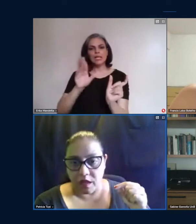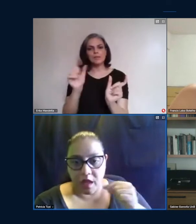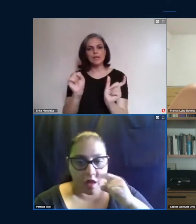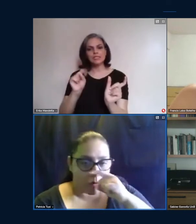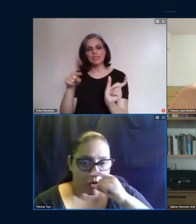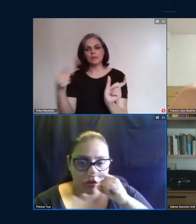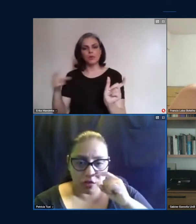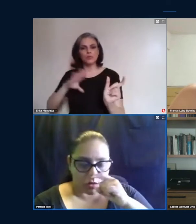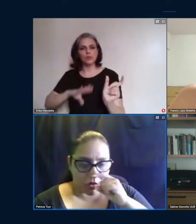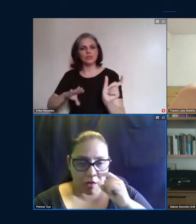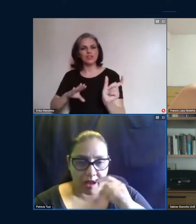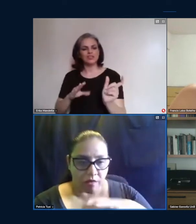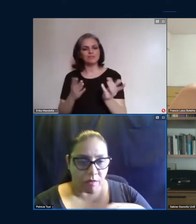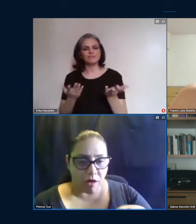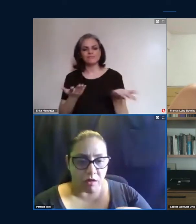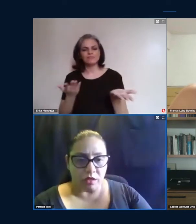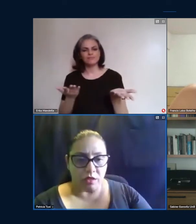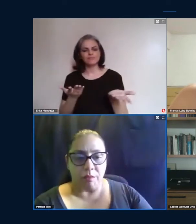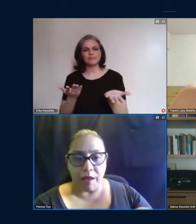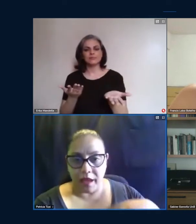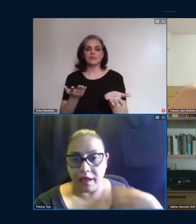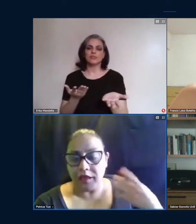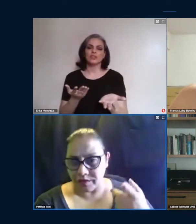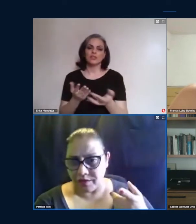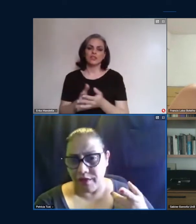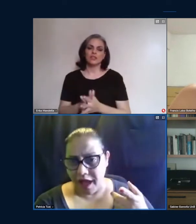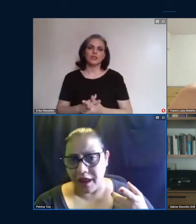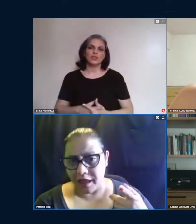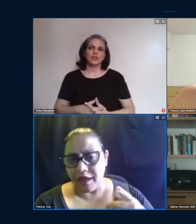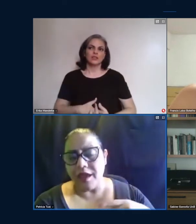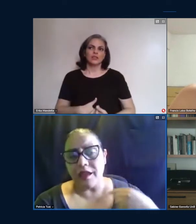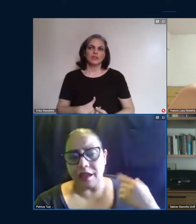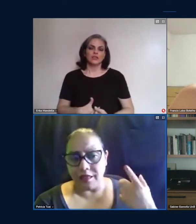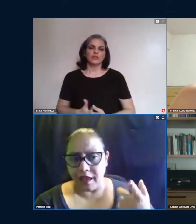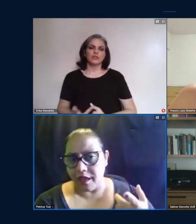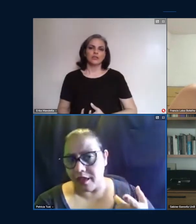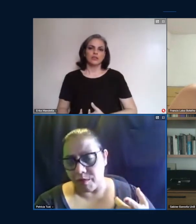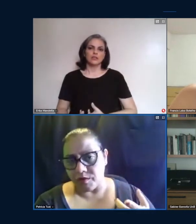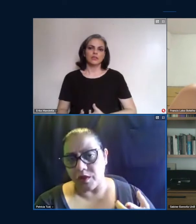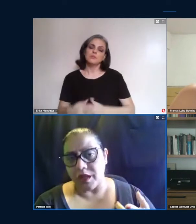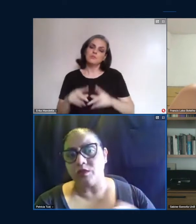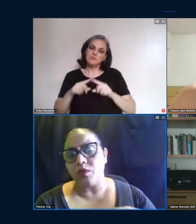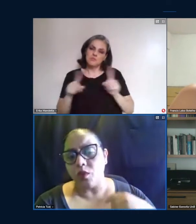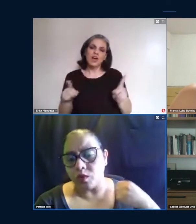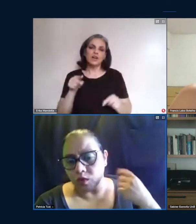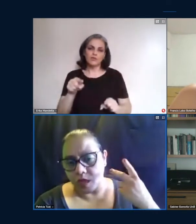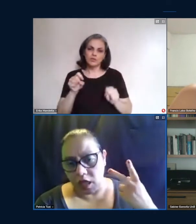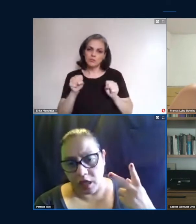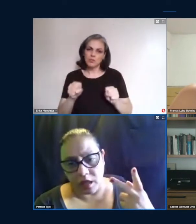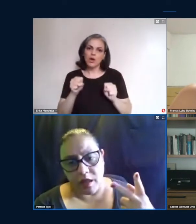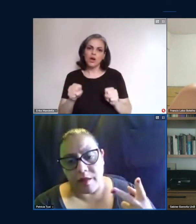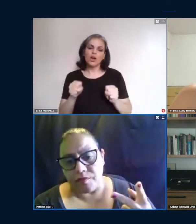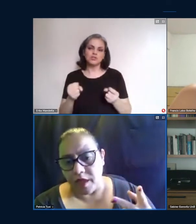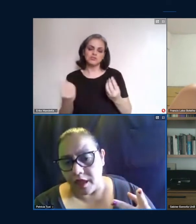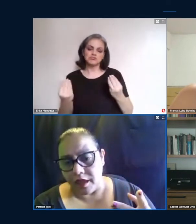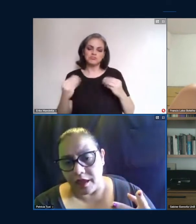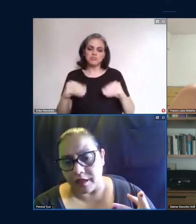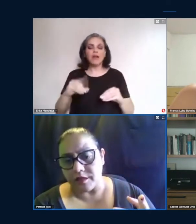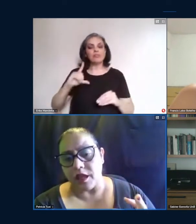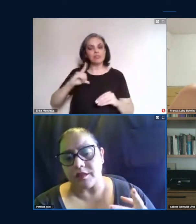quando você pode colocar numa rota de rodapé, que você fala, que tem profissionais surdos, tem